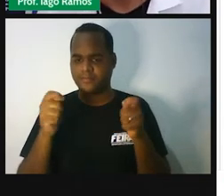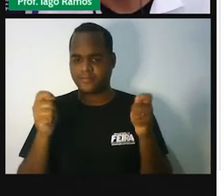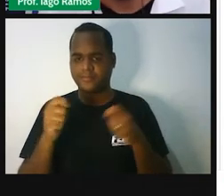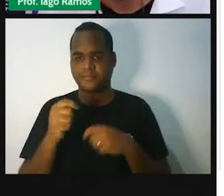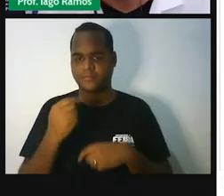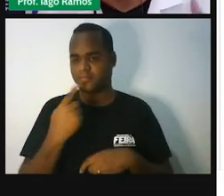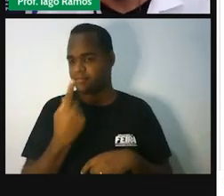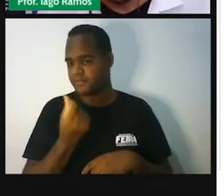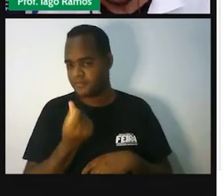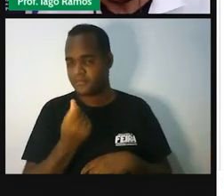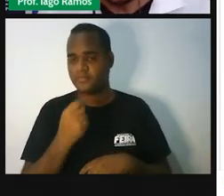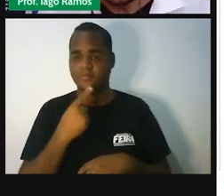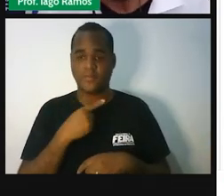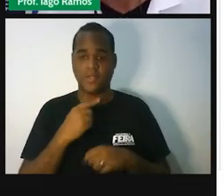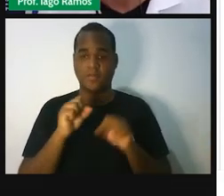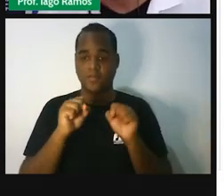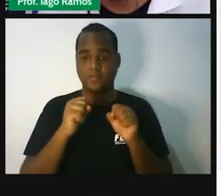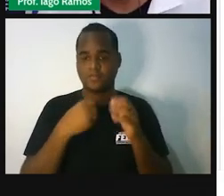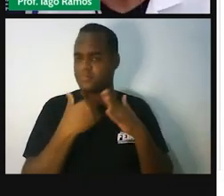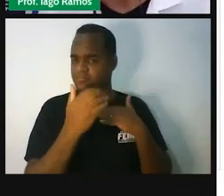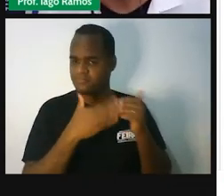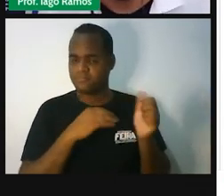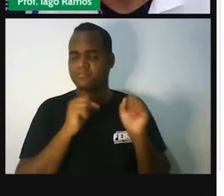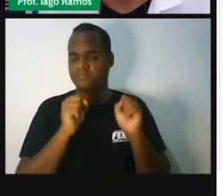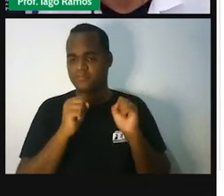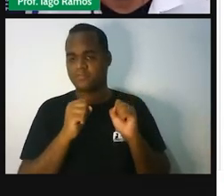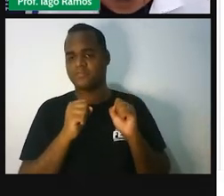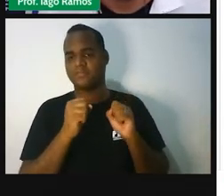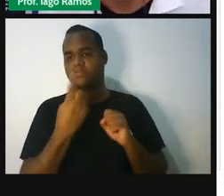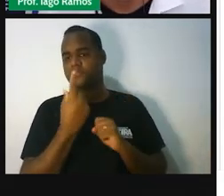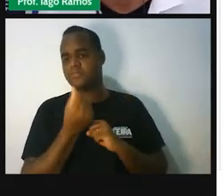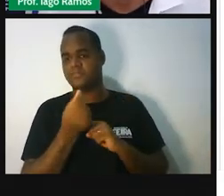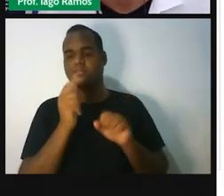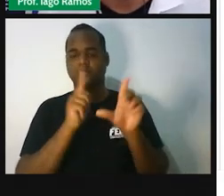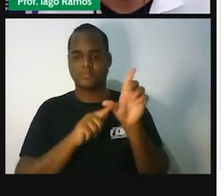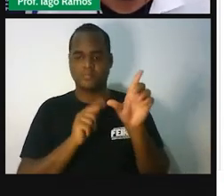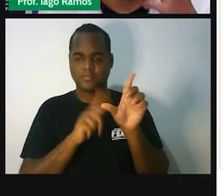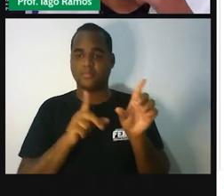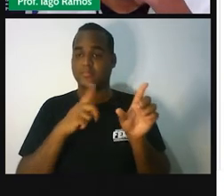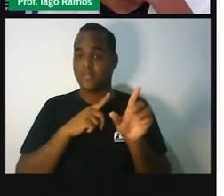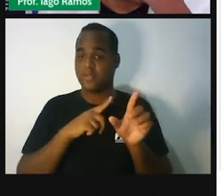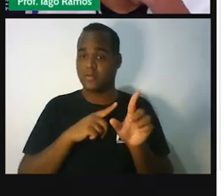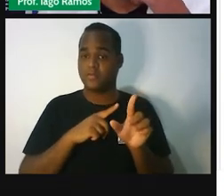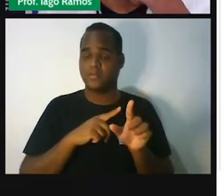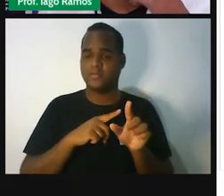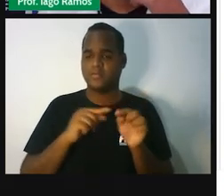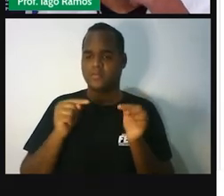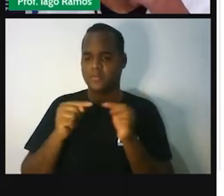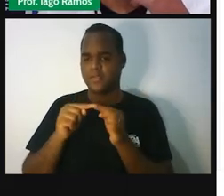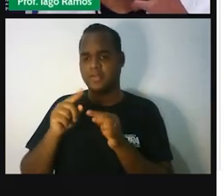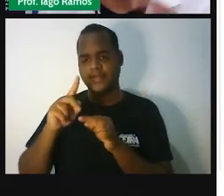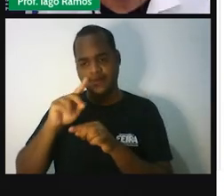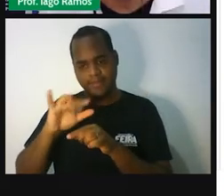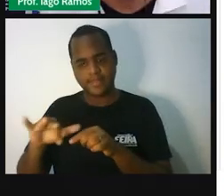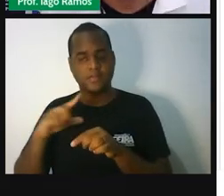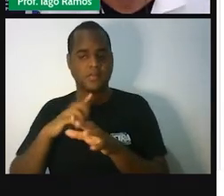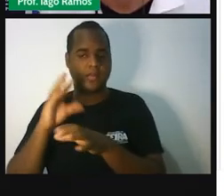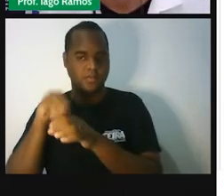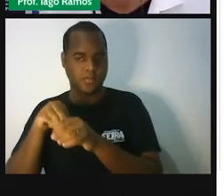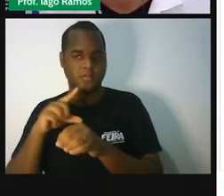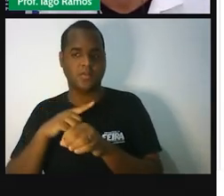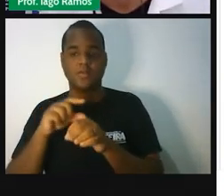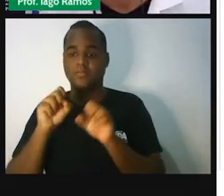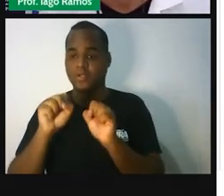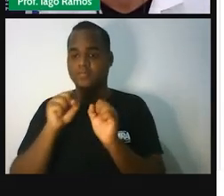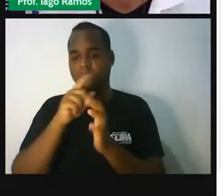posso escolher qualquer uma das 26 letras do nosso alfabeto. Então, eu vou escrever isso.